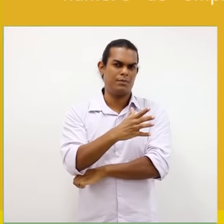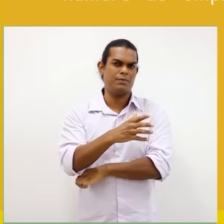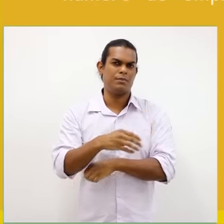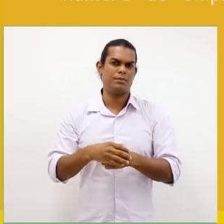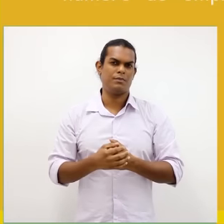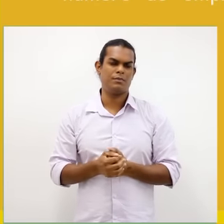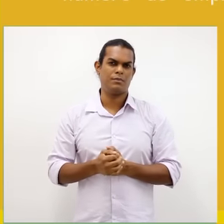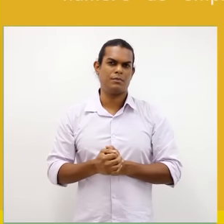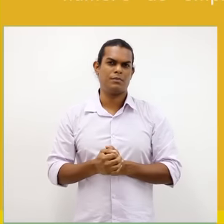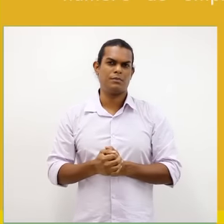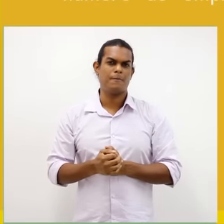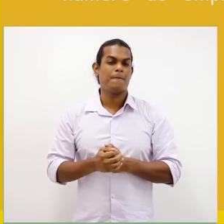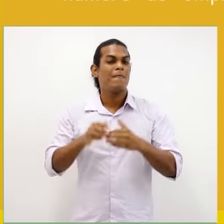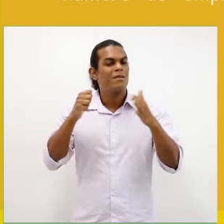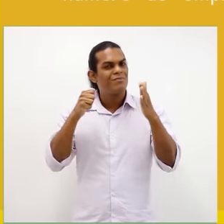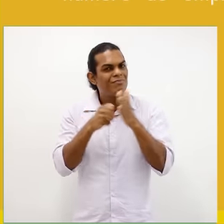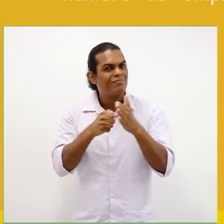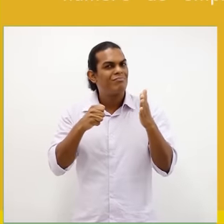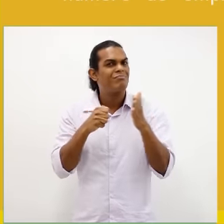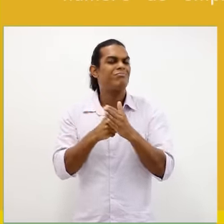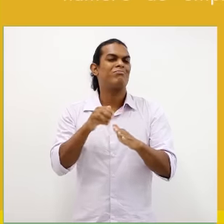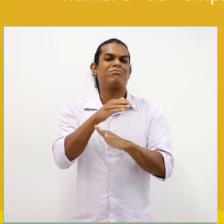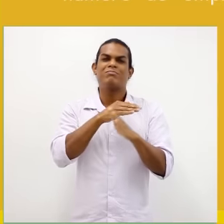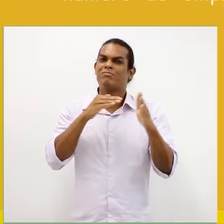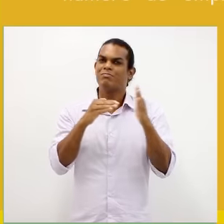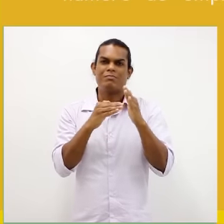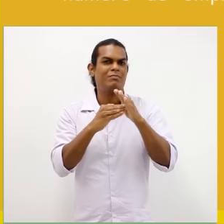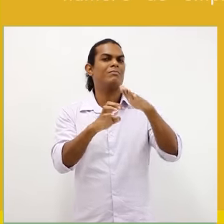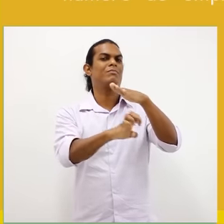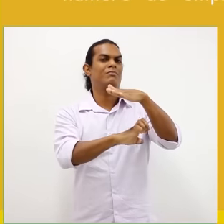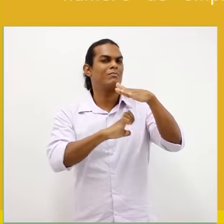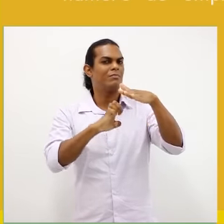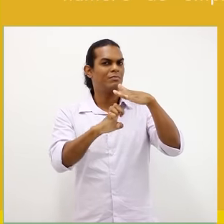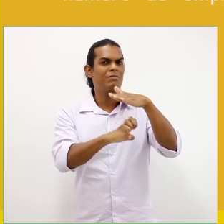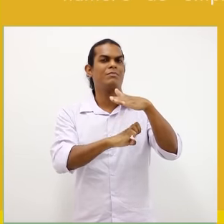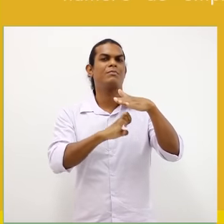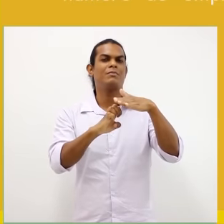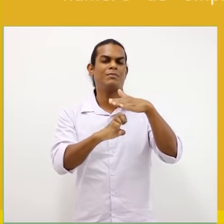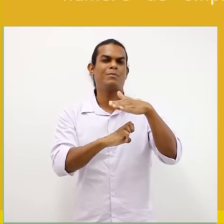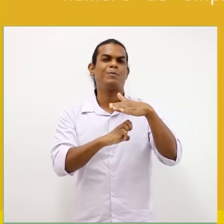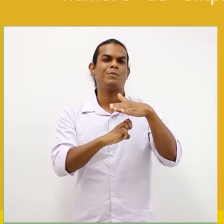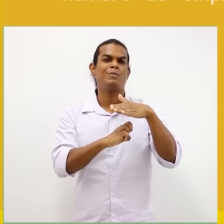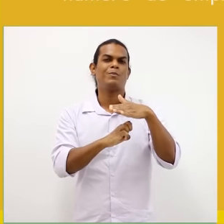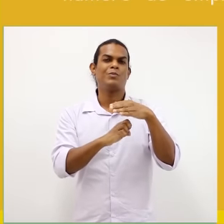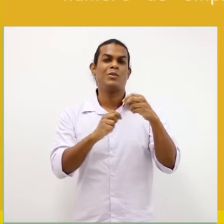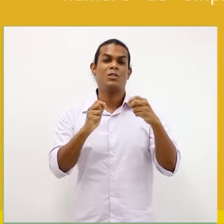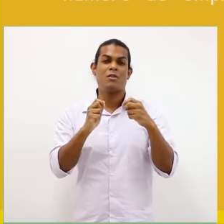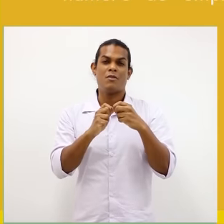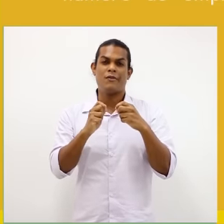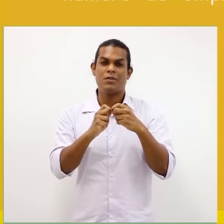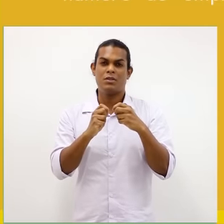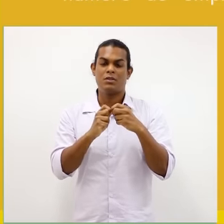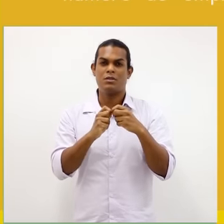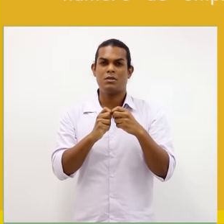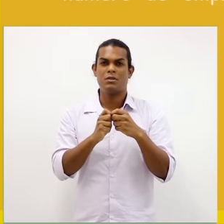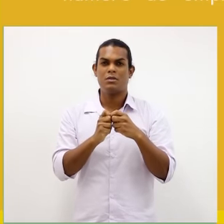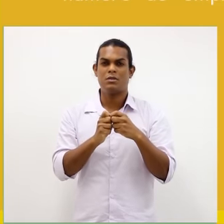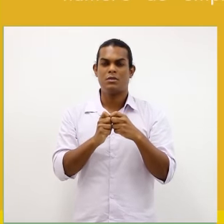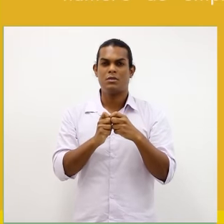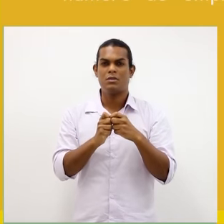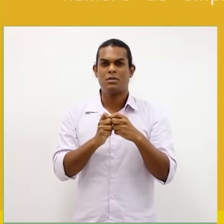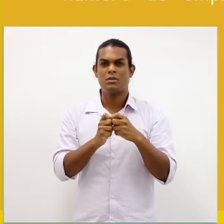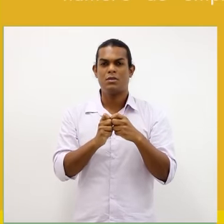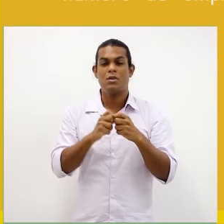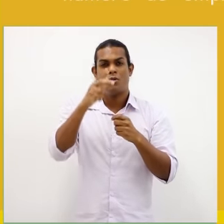É obrigatório para toda e qualquer empresa a aplicação, a manutenção, a